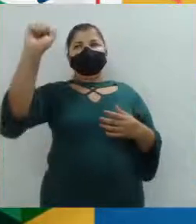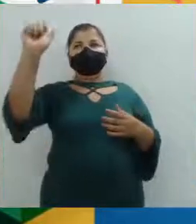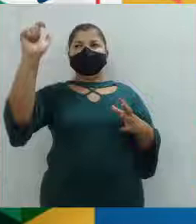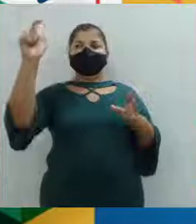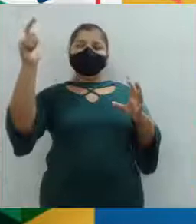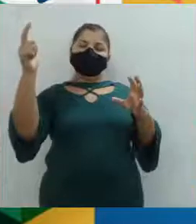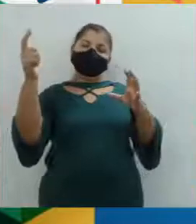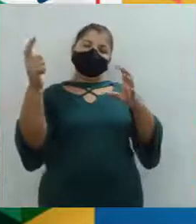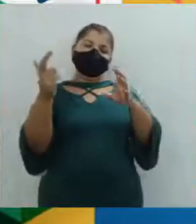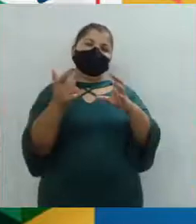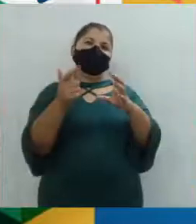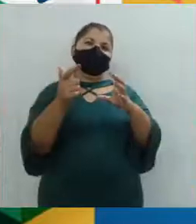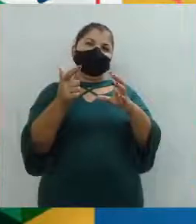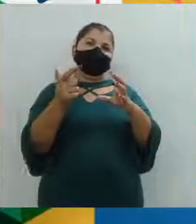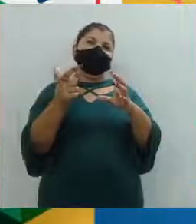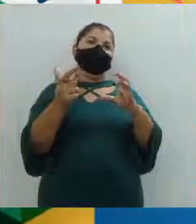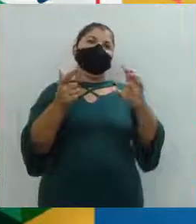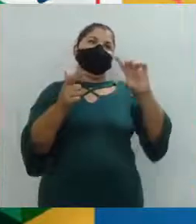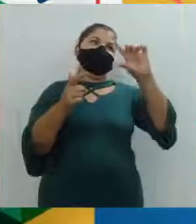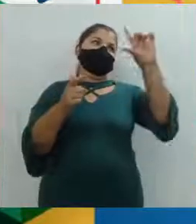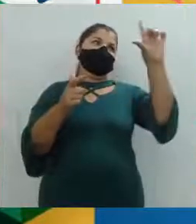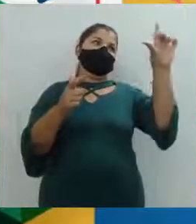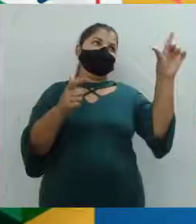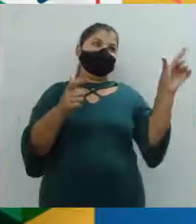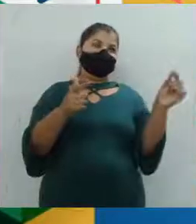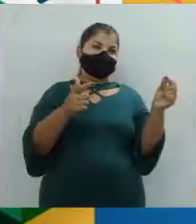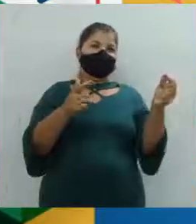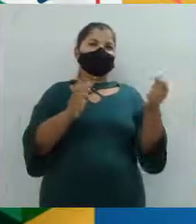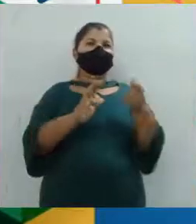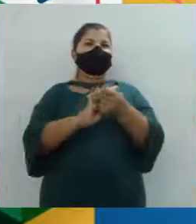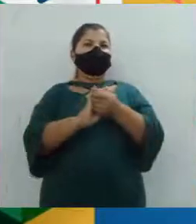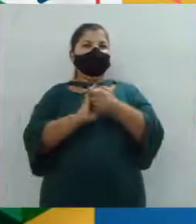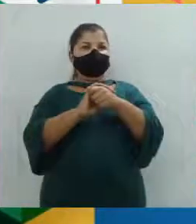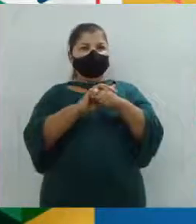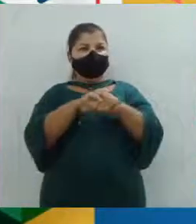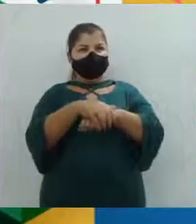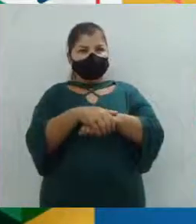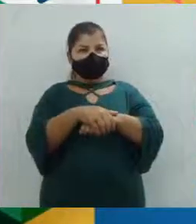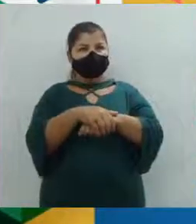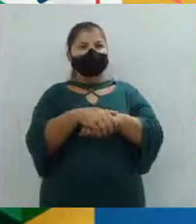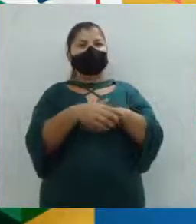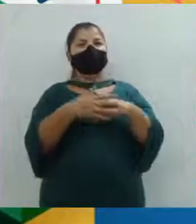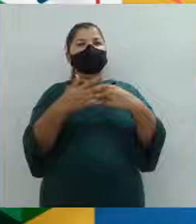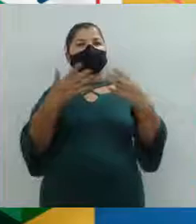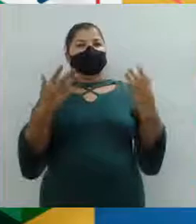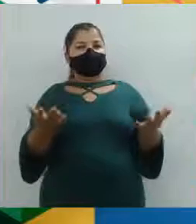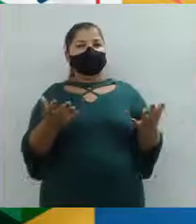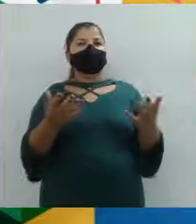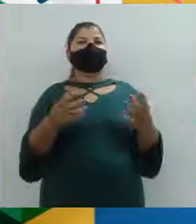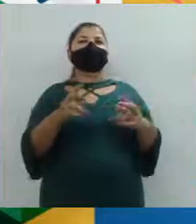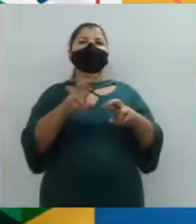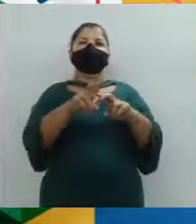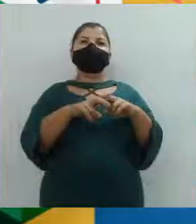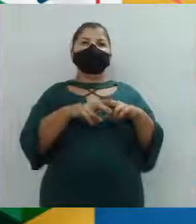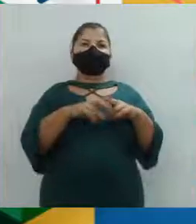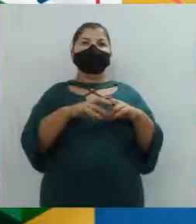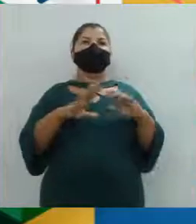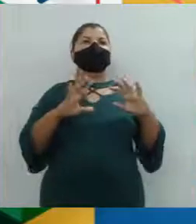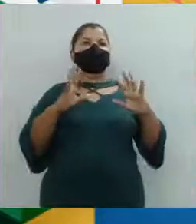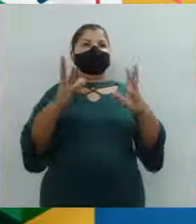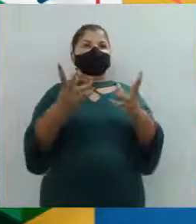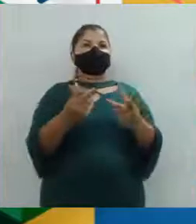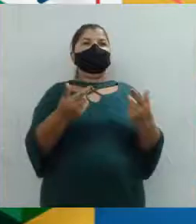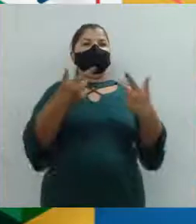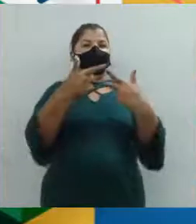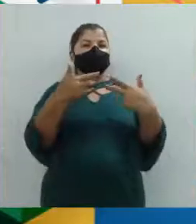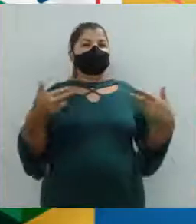o dia e criou a lua para poder iluminar a noite. E dessa forma, todas as coisas